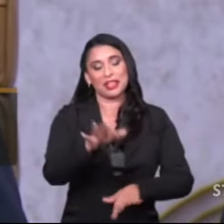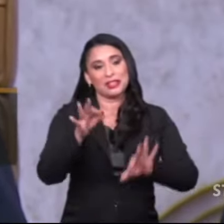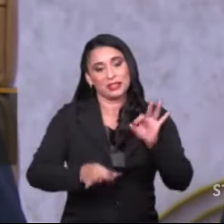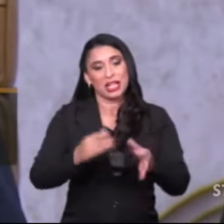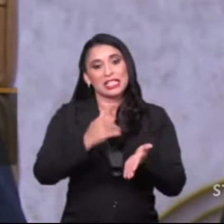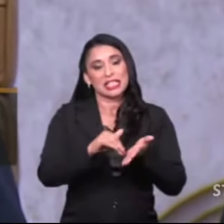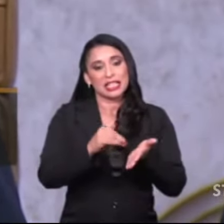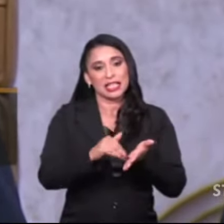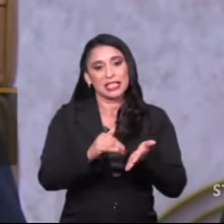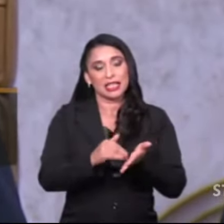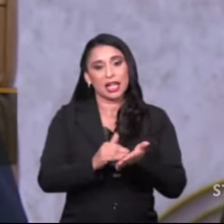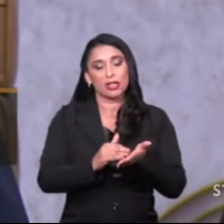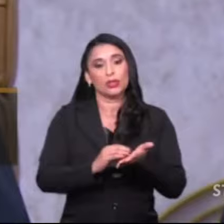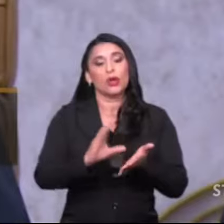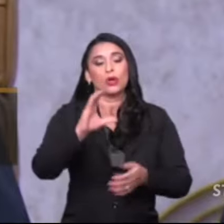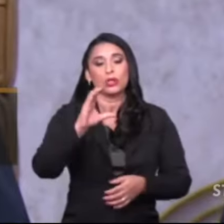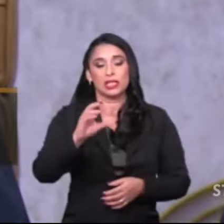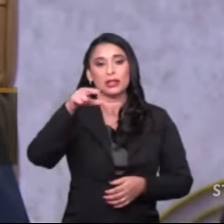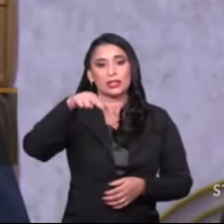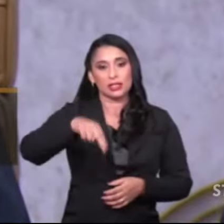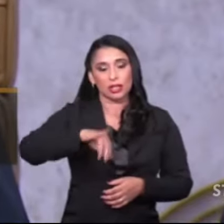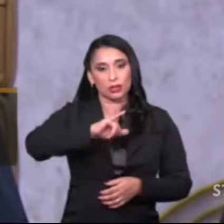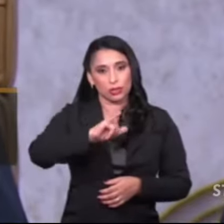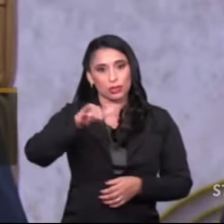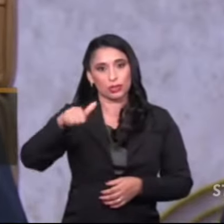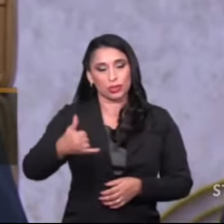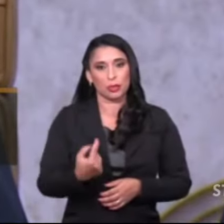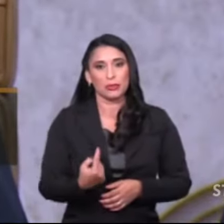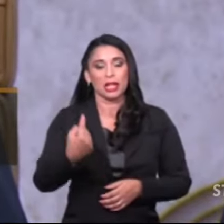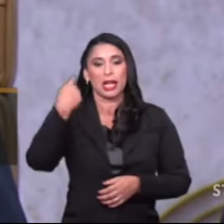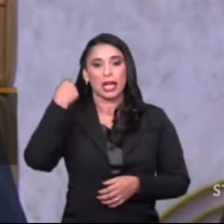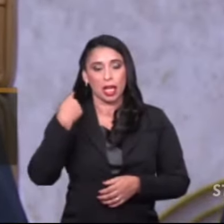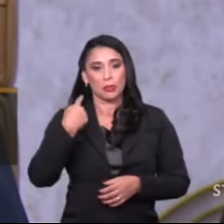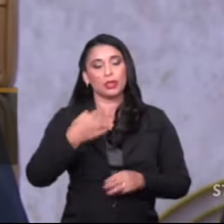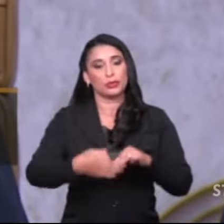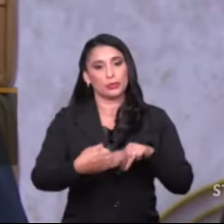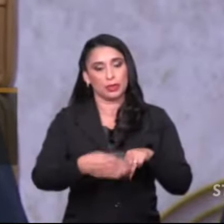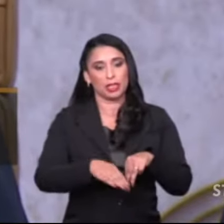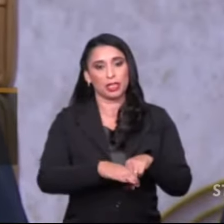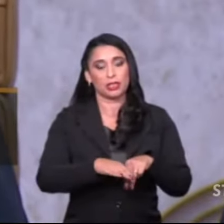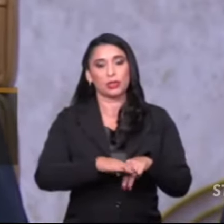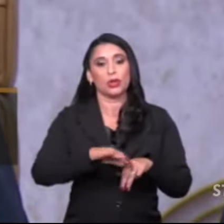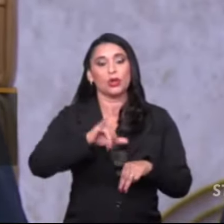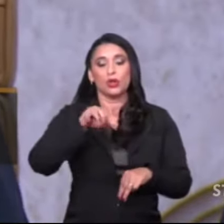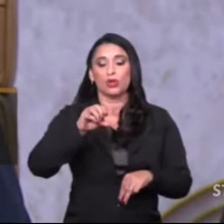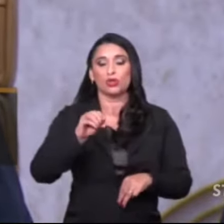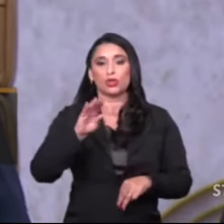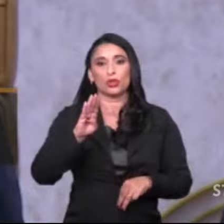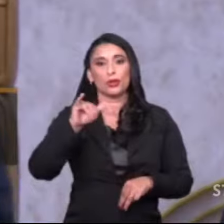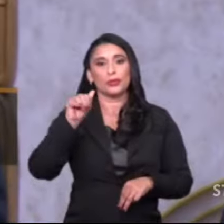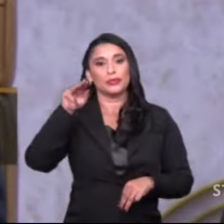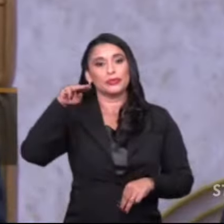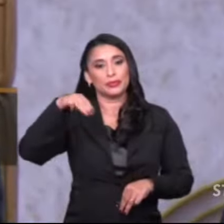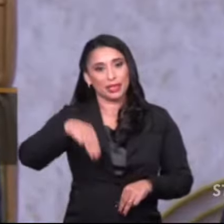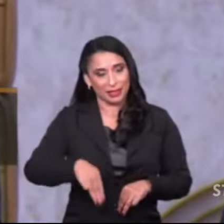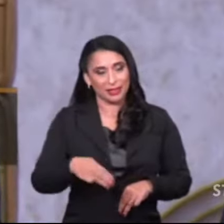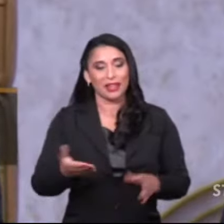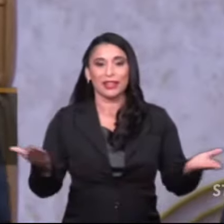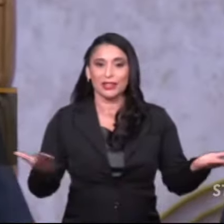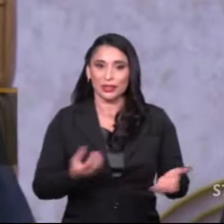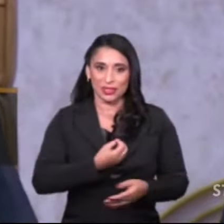Conselho Nacional de Justiça na gestão do ministro Nelson Jobim, que também nos honra hoje aqui com